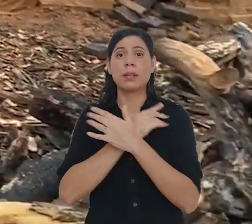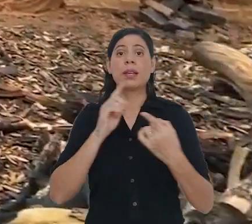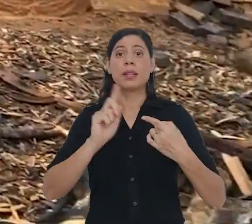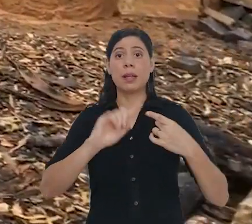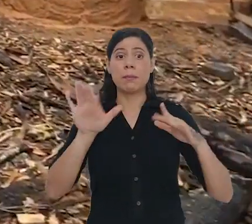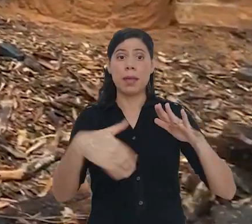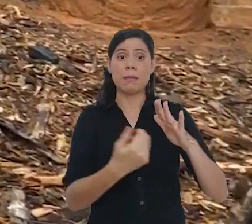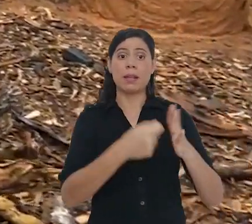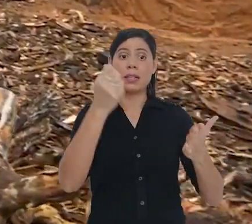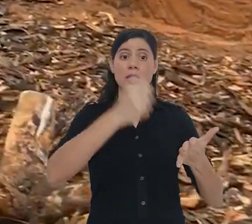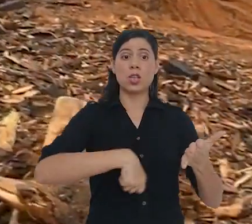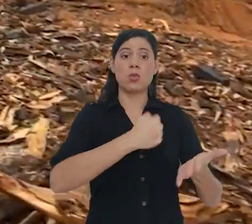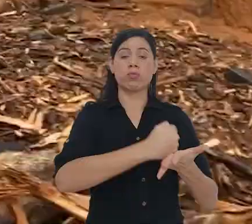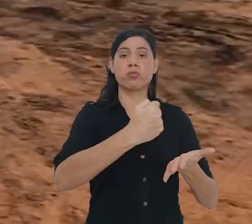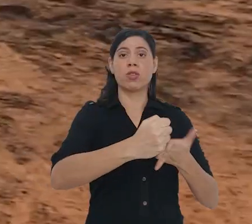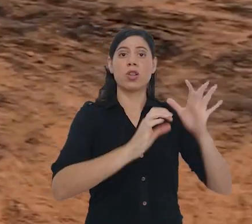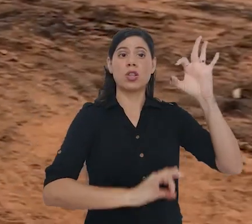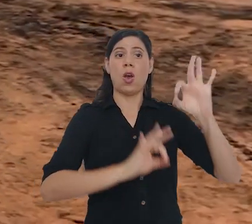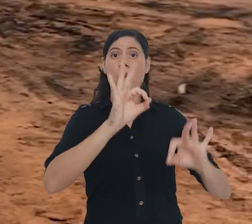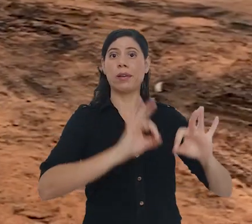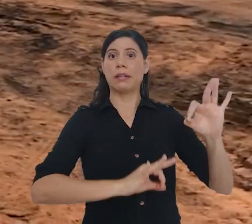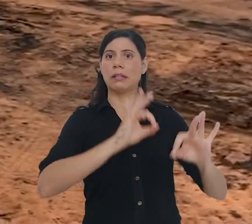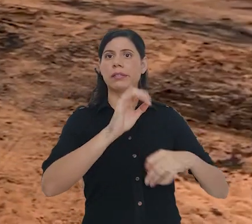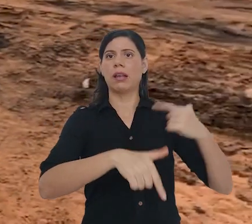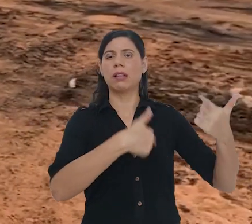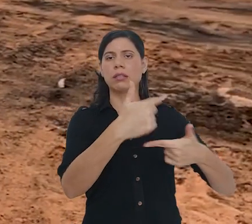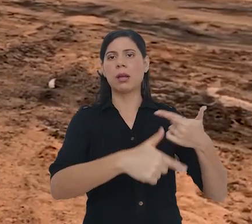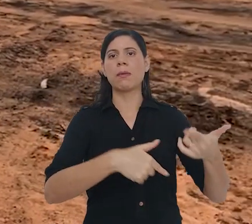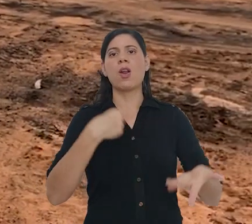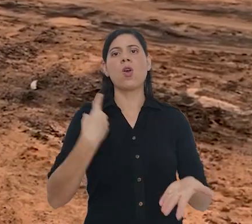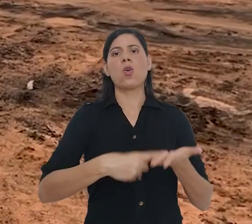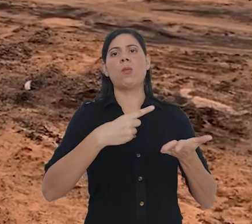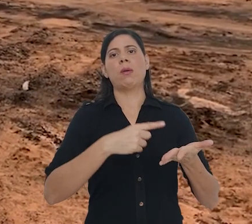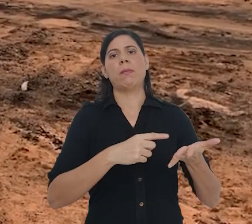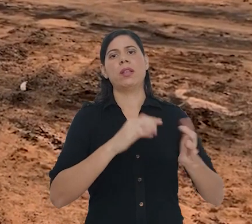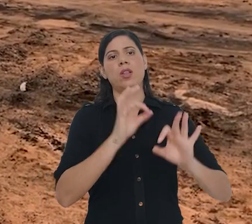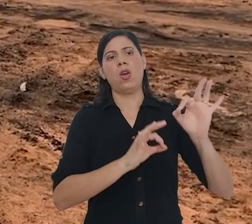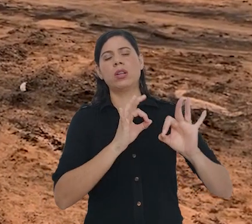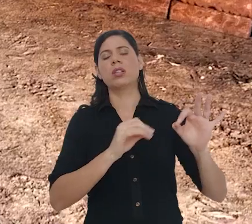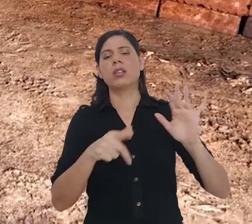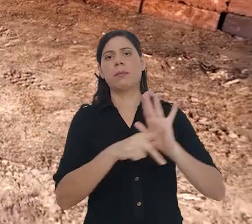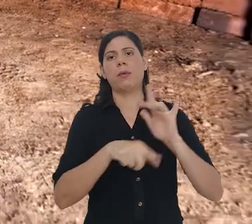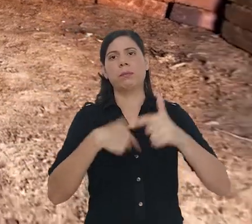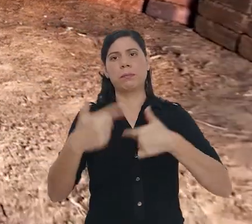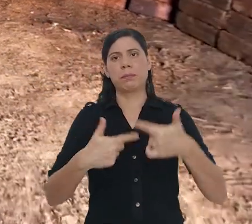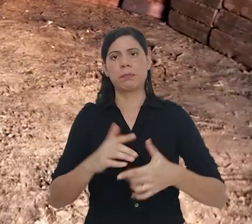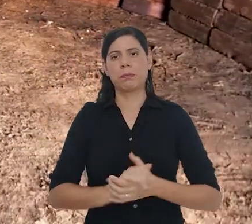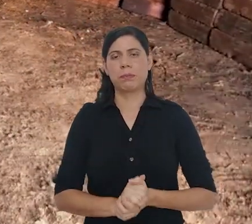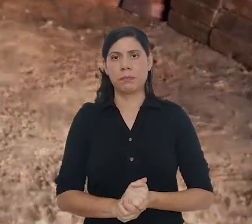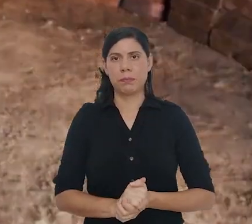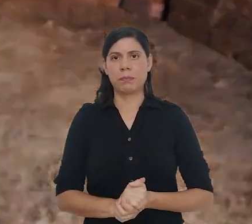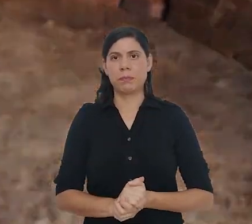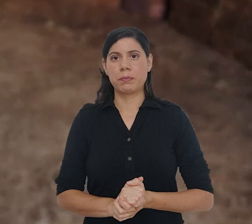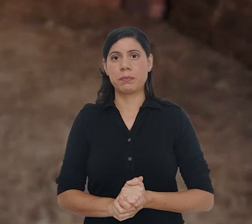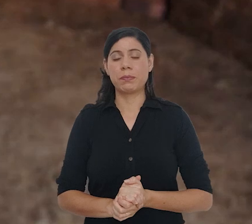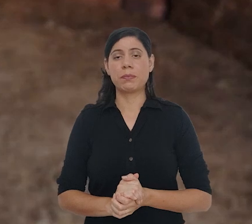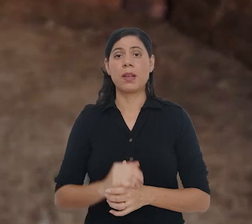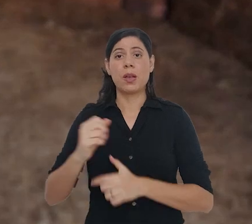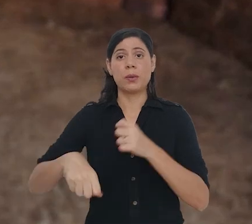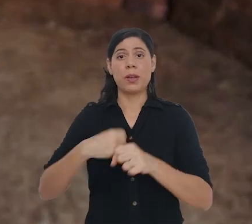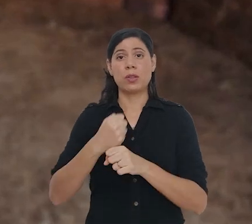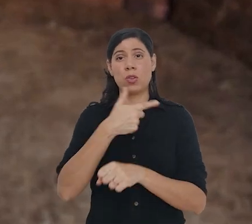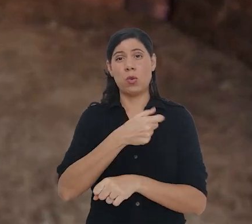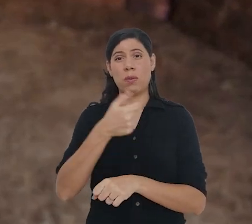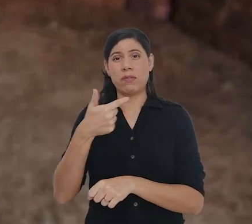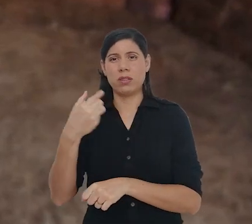assinou um termo de ajustamento de conduta, se comprometendo a ajustar as condições de trabalho. Apenas em